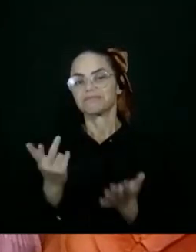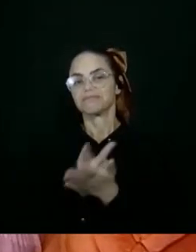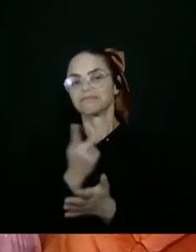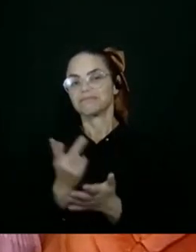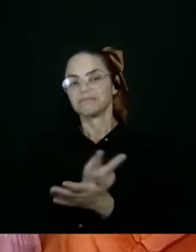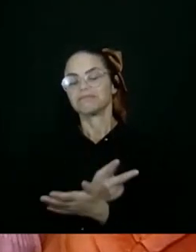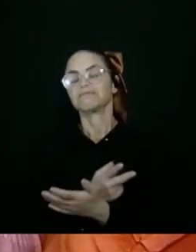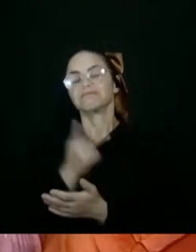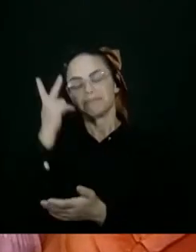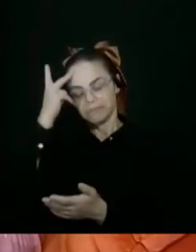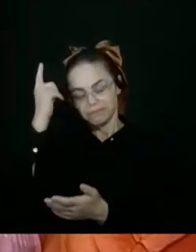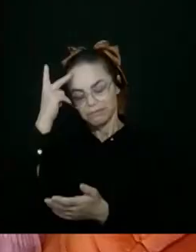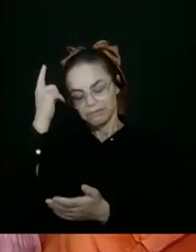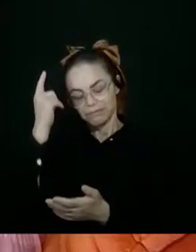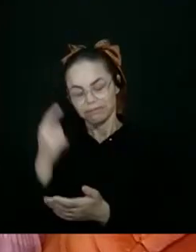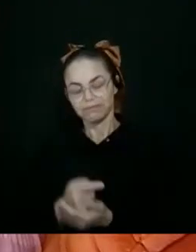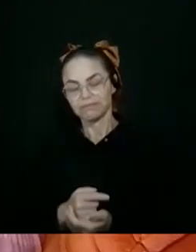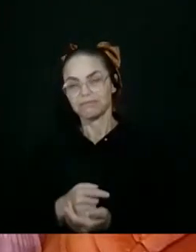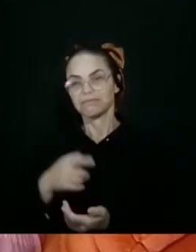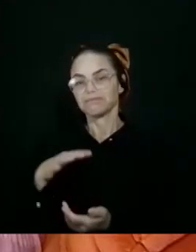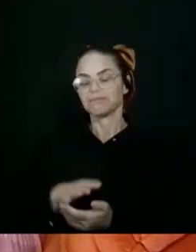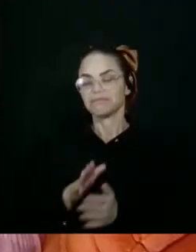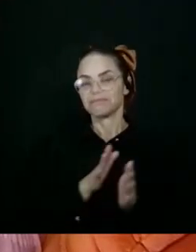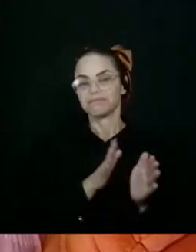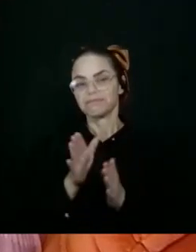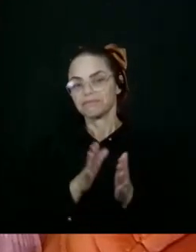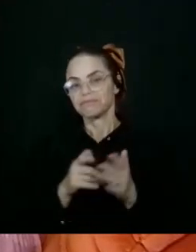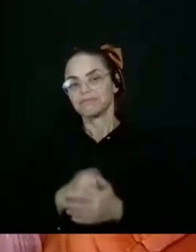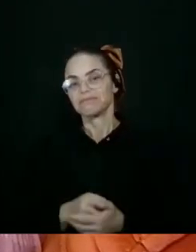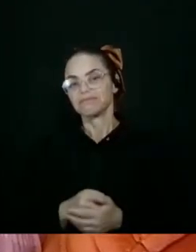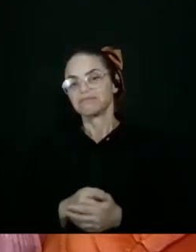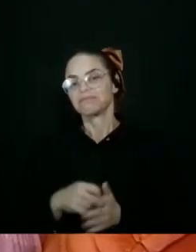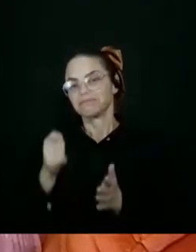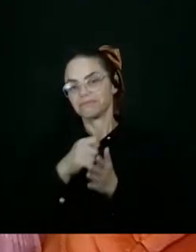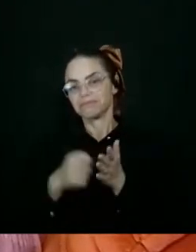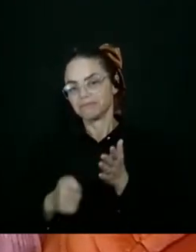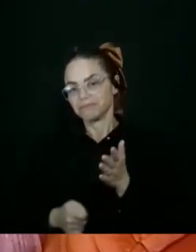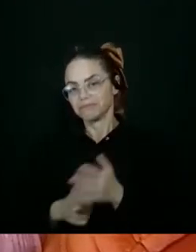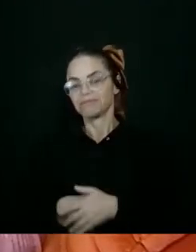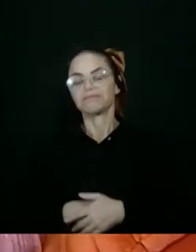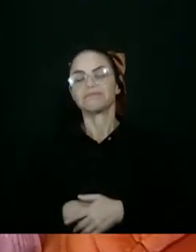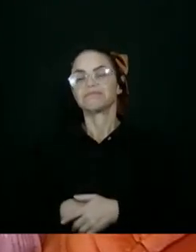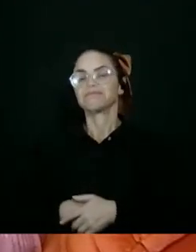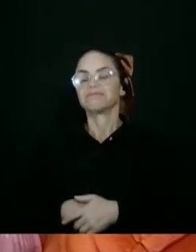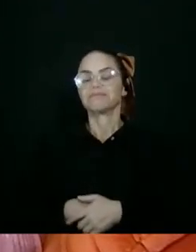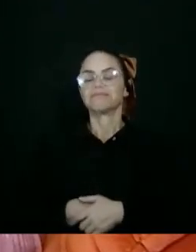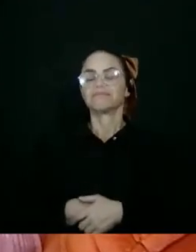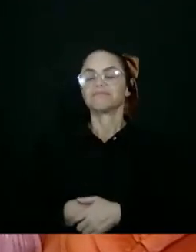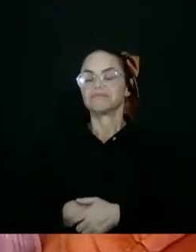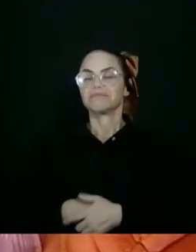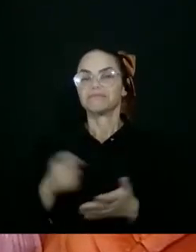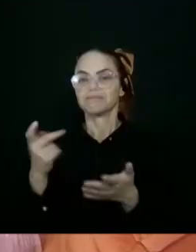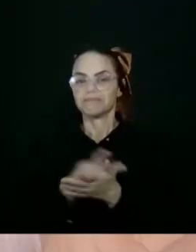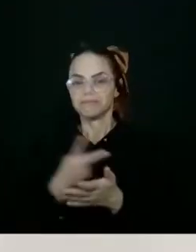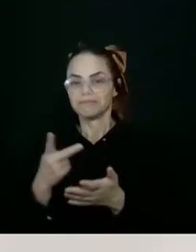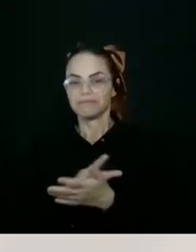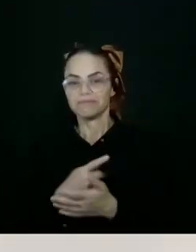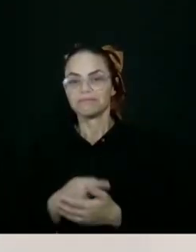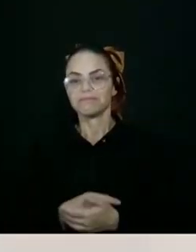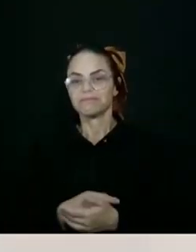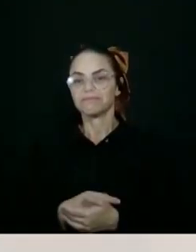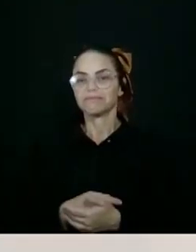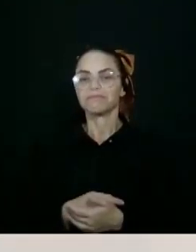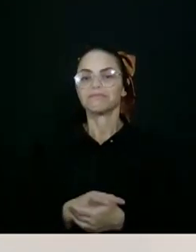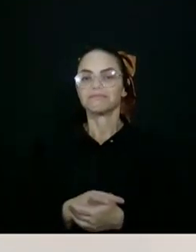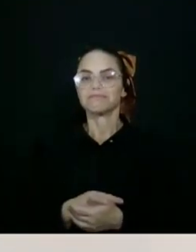de serem cometidos durante essa época de declaração? Olha, os grandes erros, assim, os campeões da